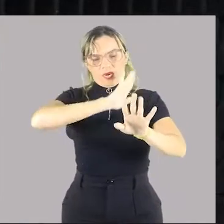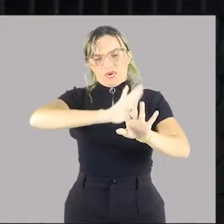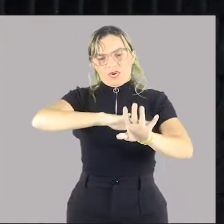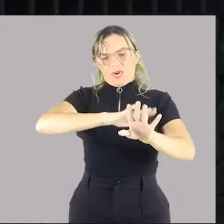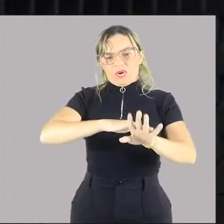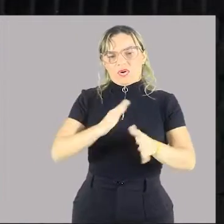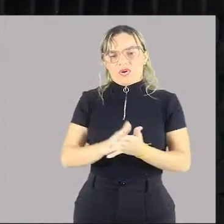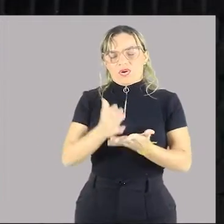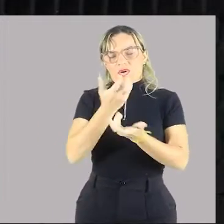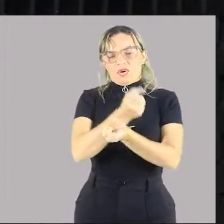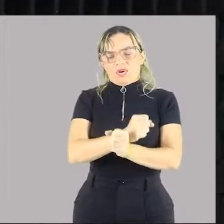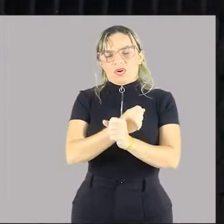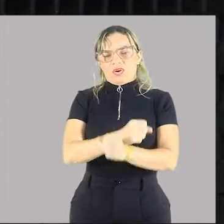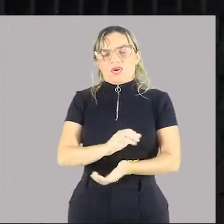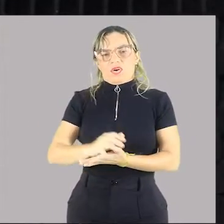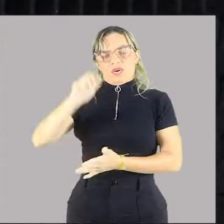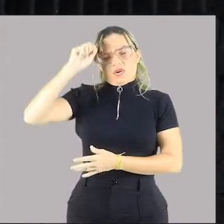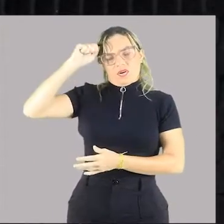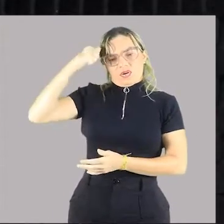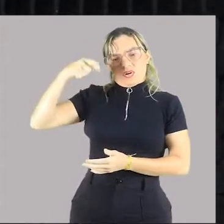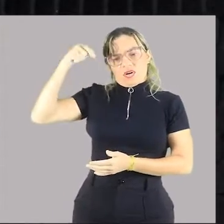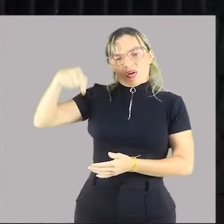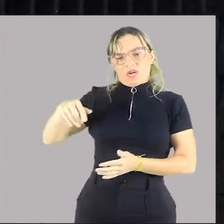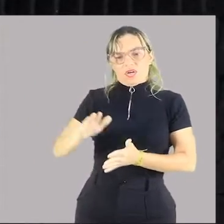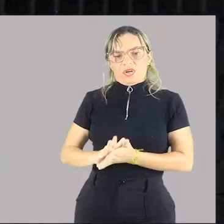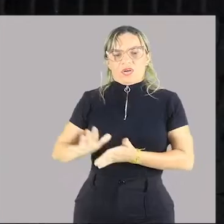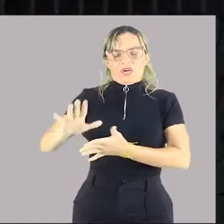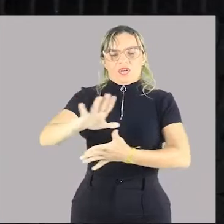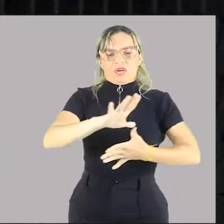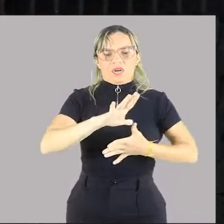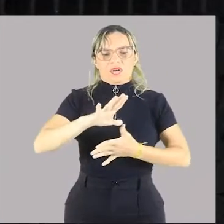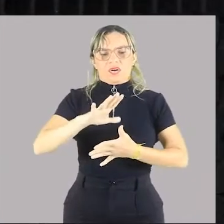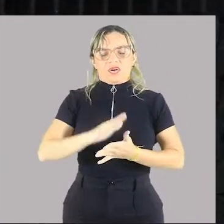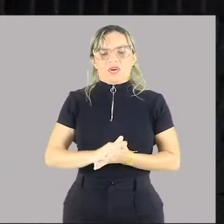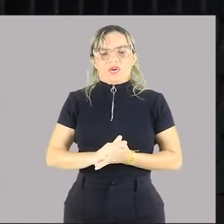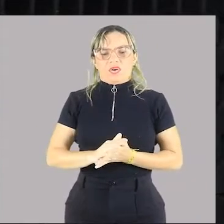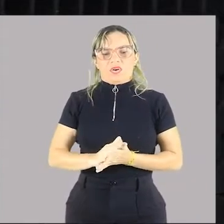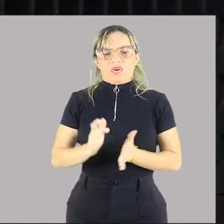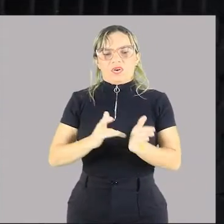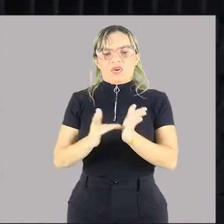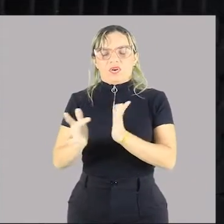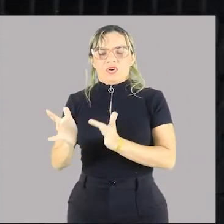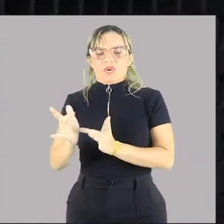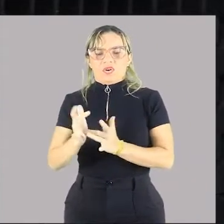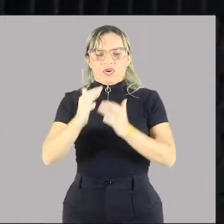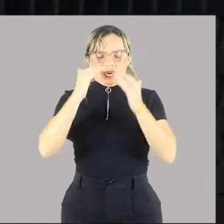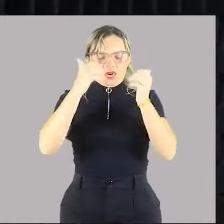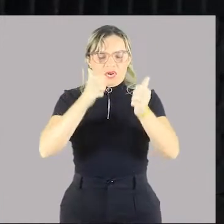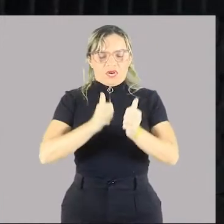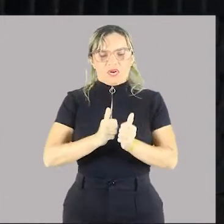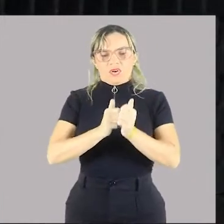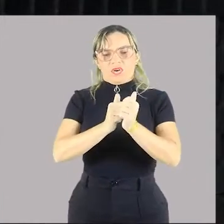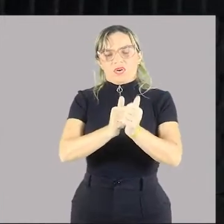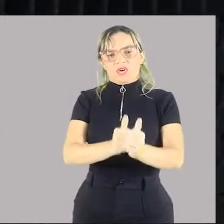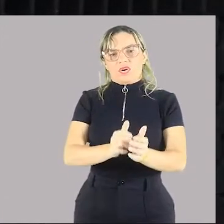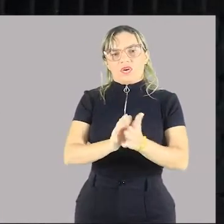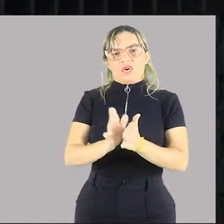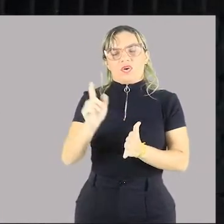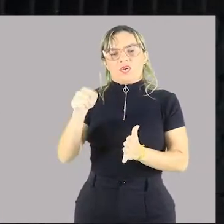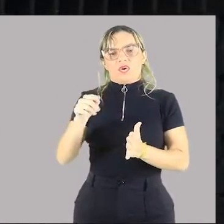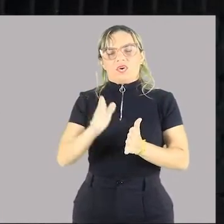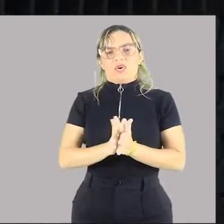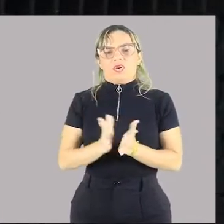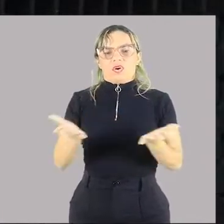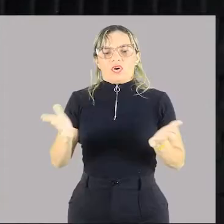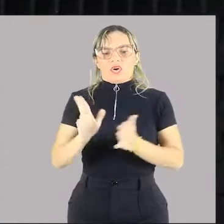a escravidão africana na América o cristianismo. O cristianismo, ele usa